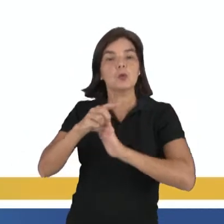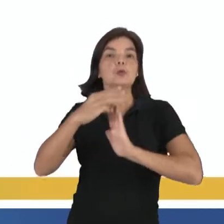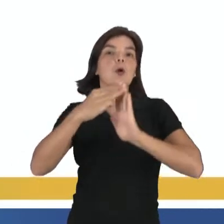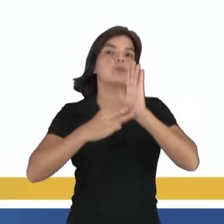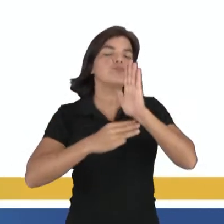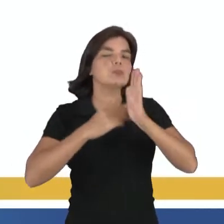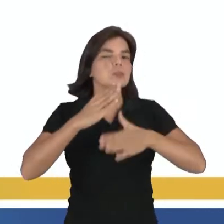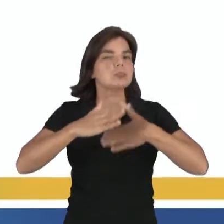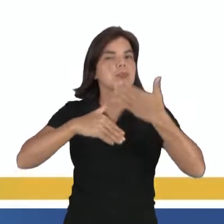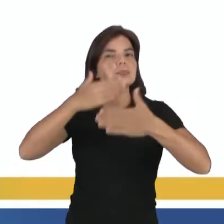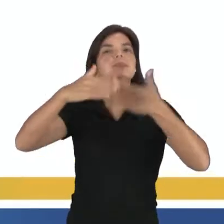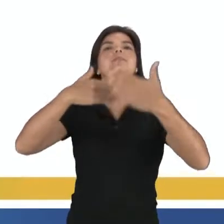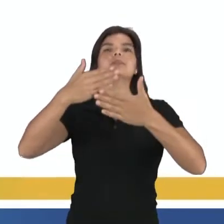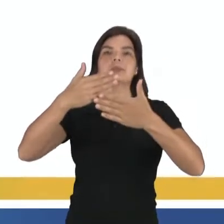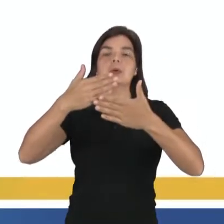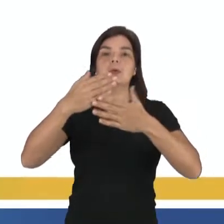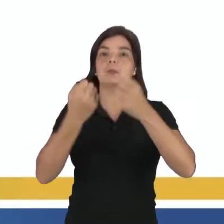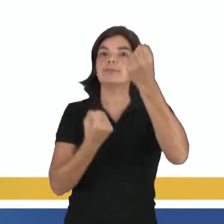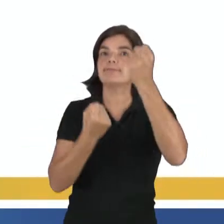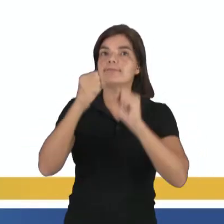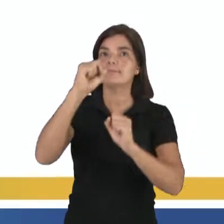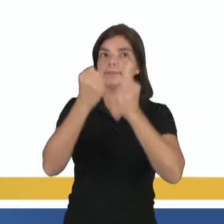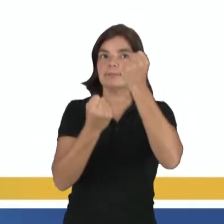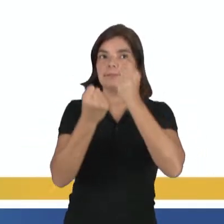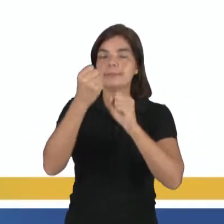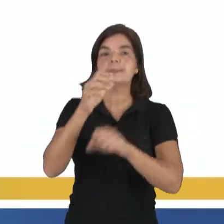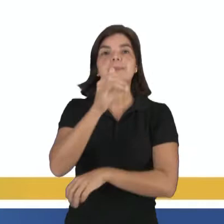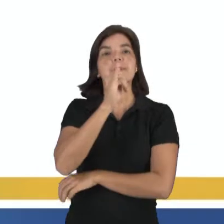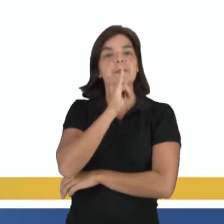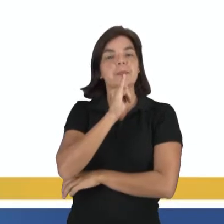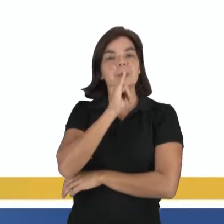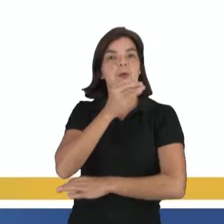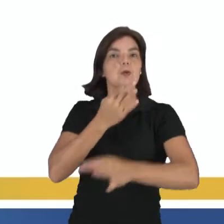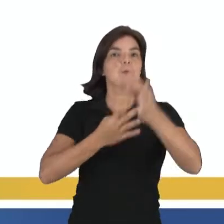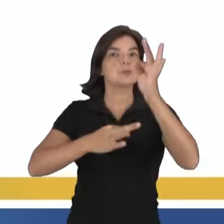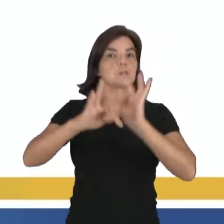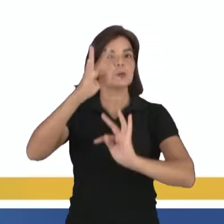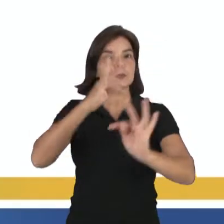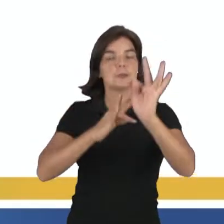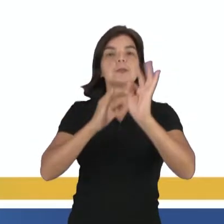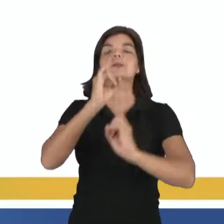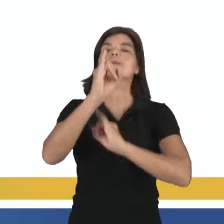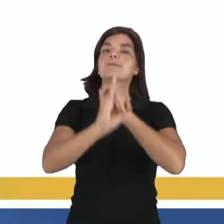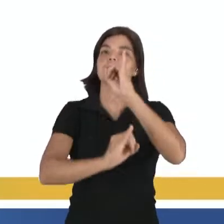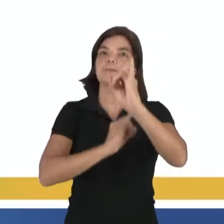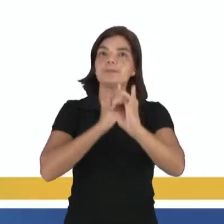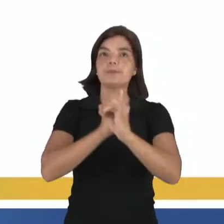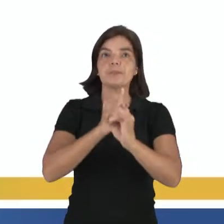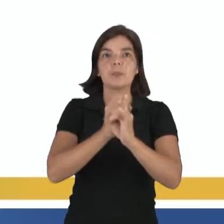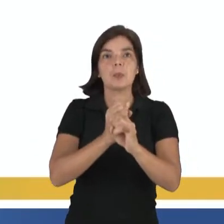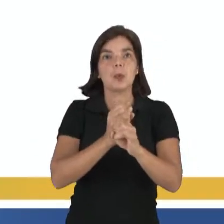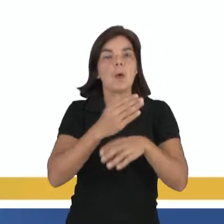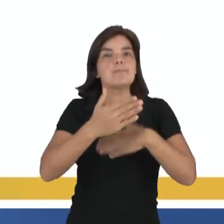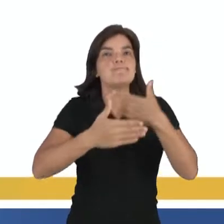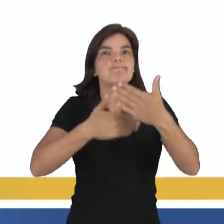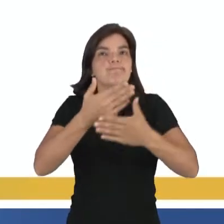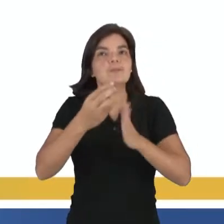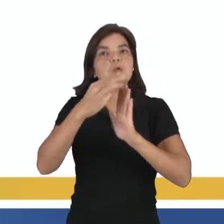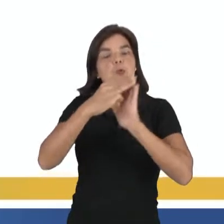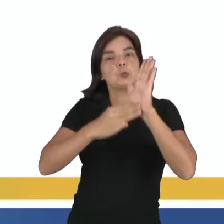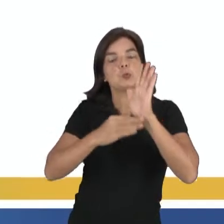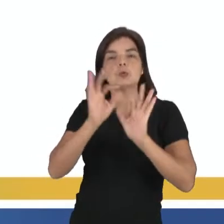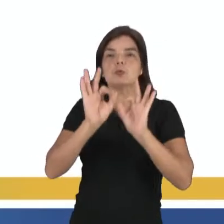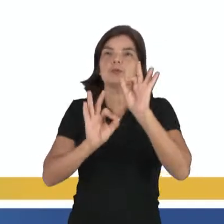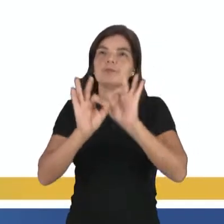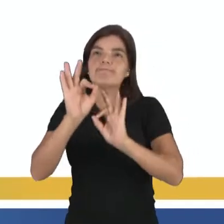métodos e a evolução no âmbito industrial. A exemplo da tecnologia da internet. Procedimento ou grupo de métodos que